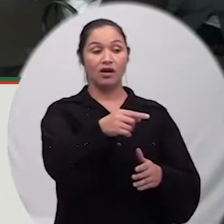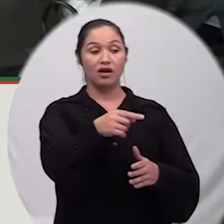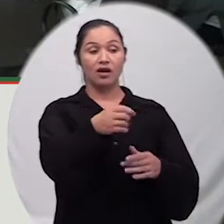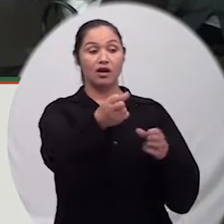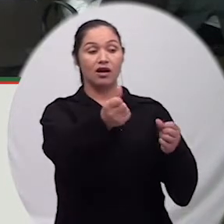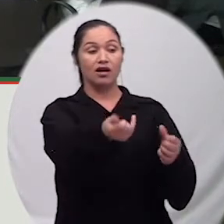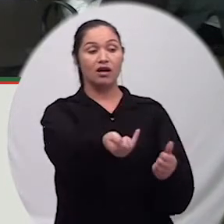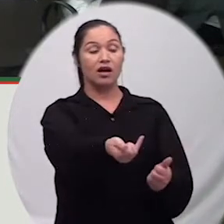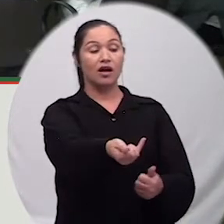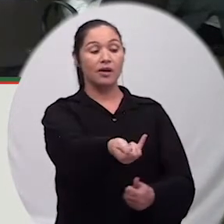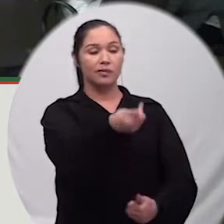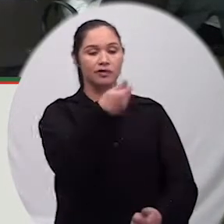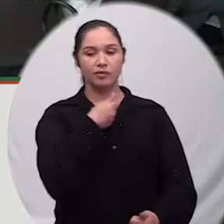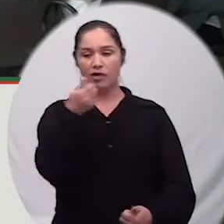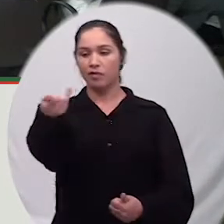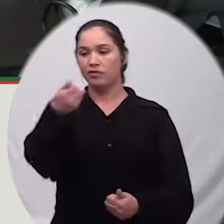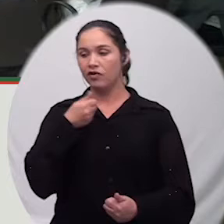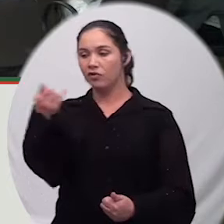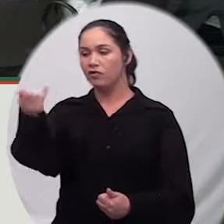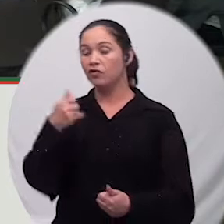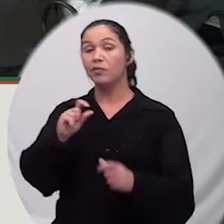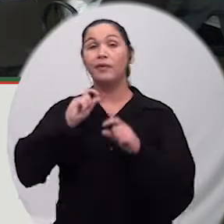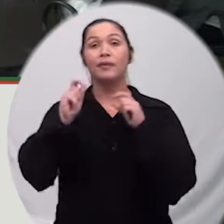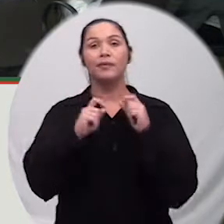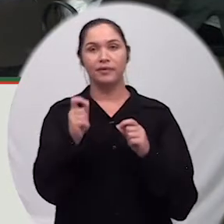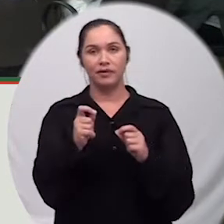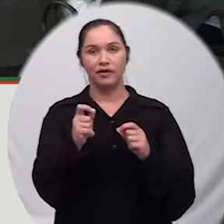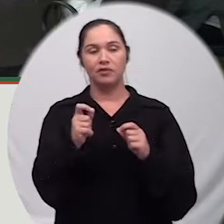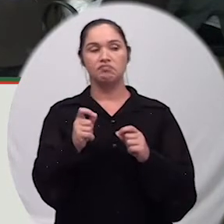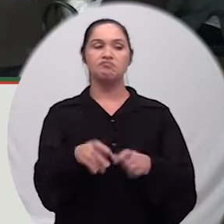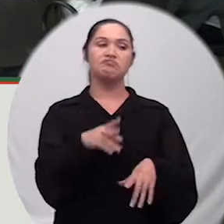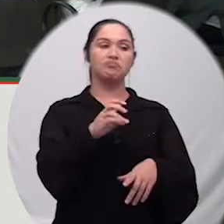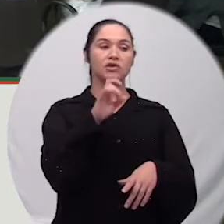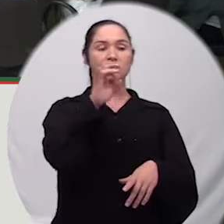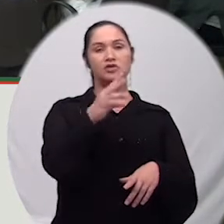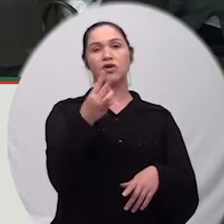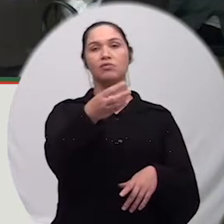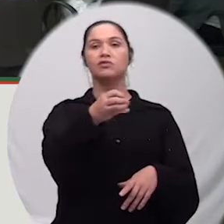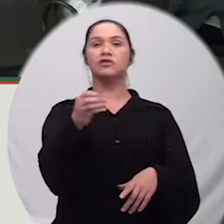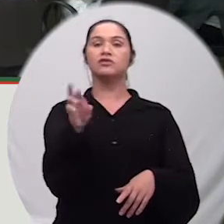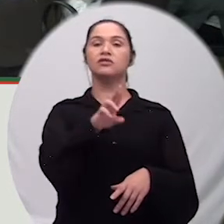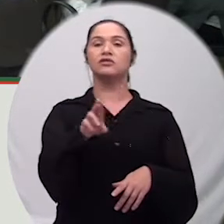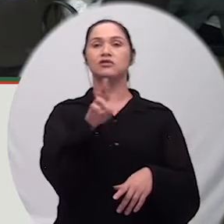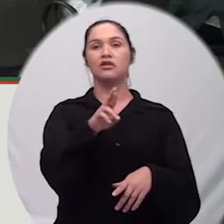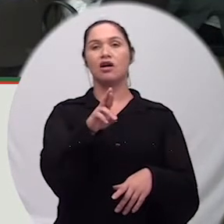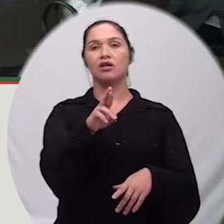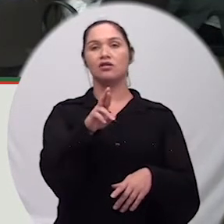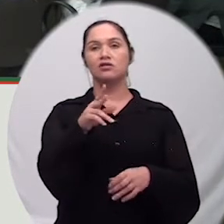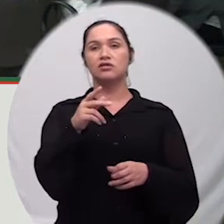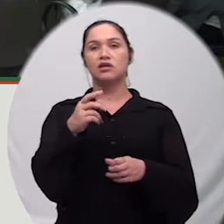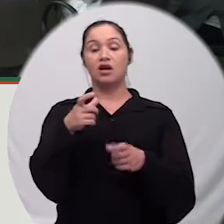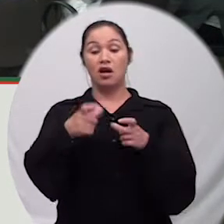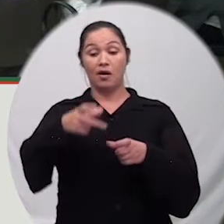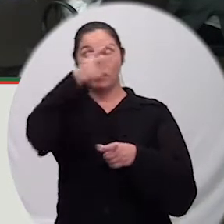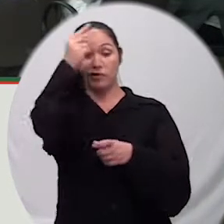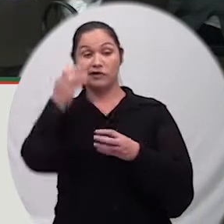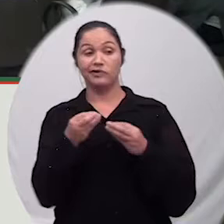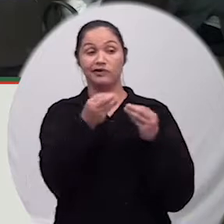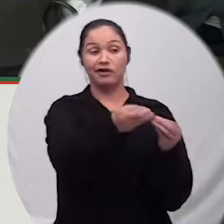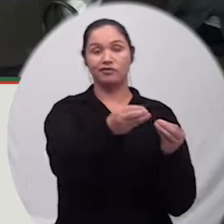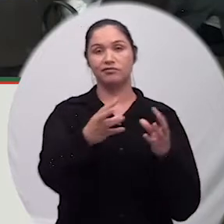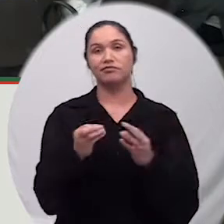manutenções. Tratamos isso há uns dias atrás. Falamos sobre essa matéria há uns dias atrás. E, claro, que a